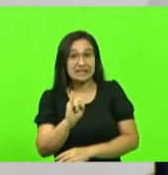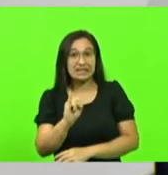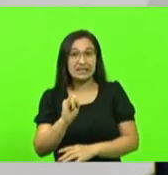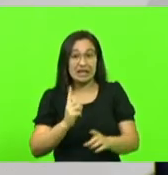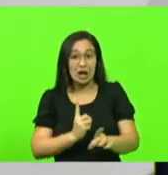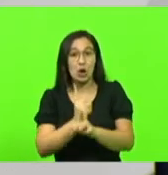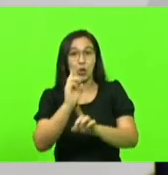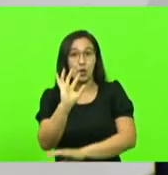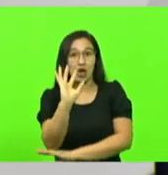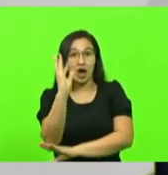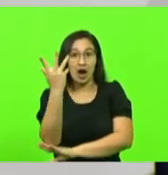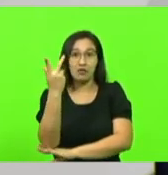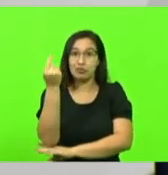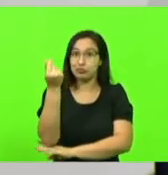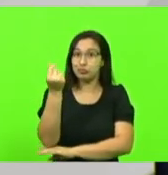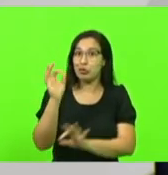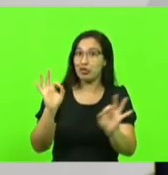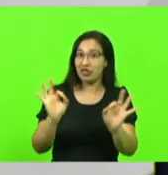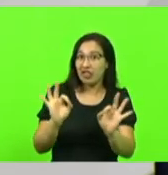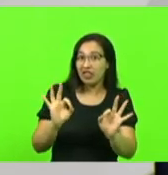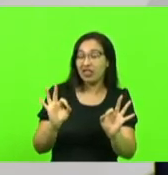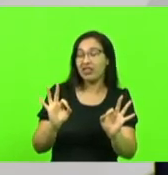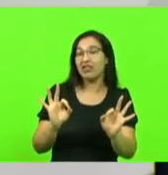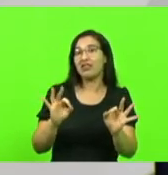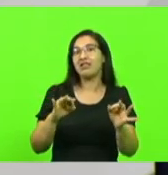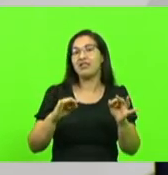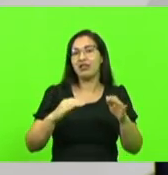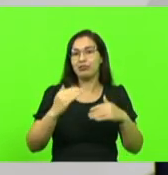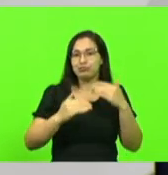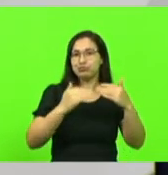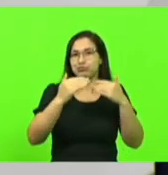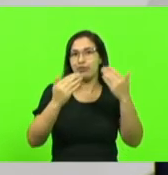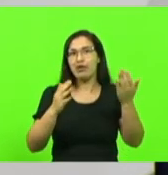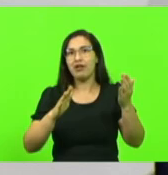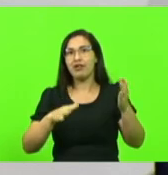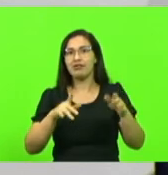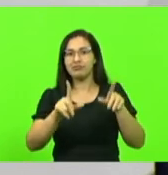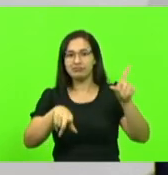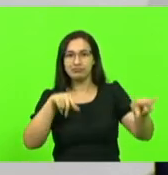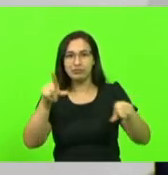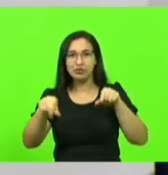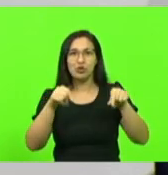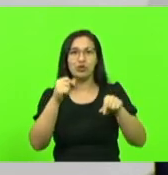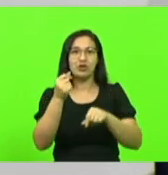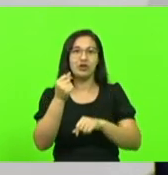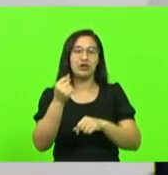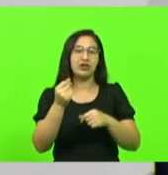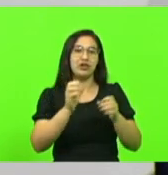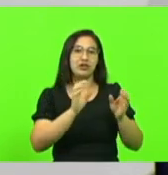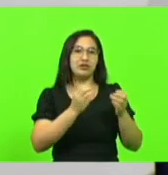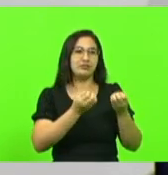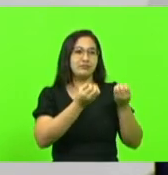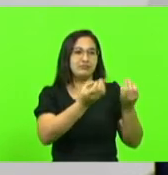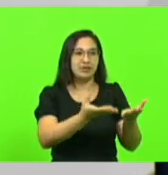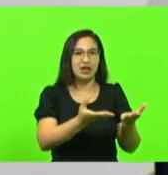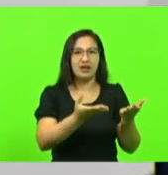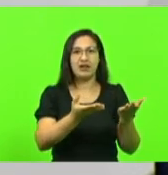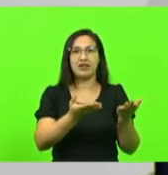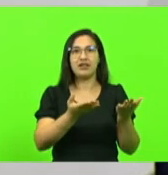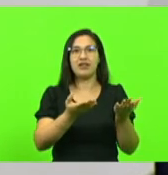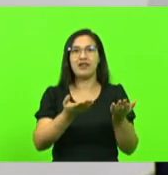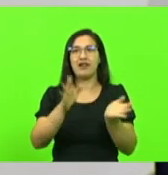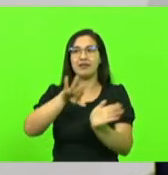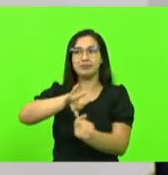do dinheiro e não está fazendo mágica, cada vez que escolhe colocar dinheiro em algo, está escolhendo não colocar em